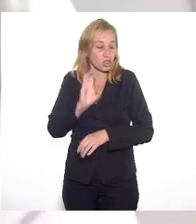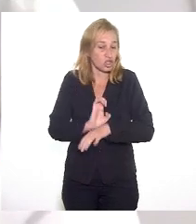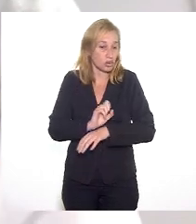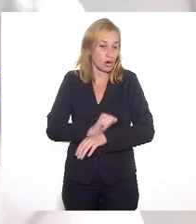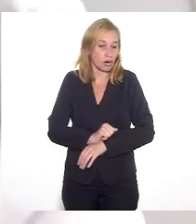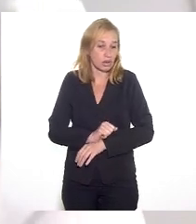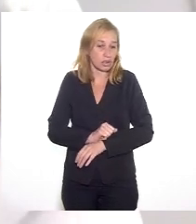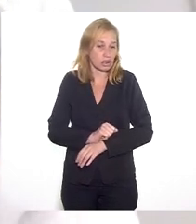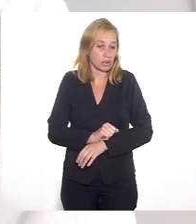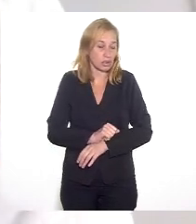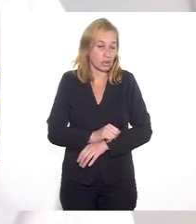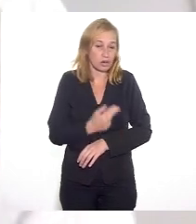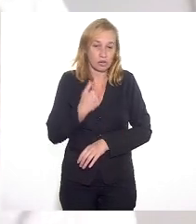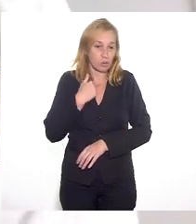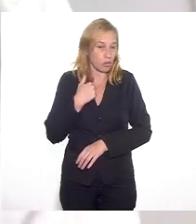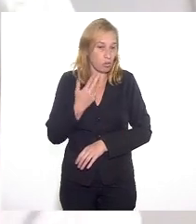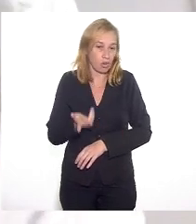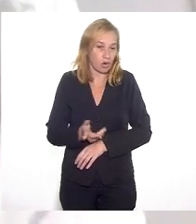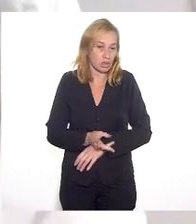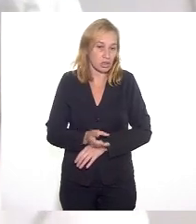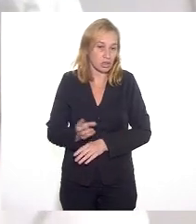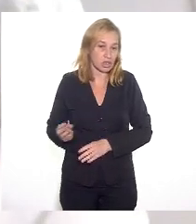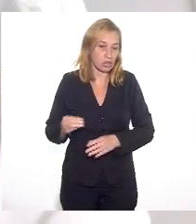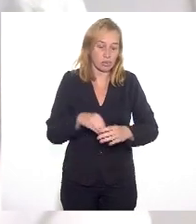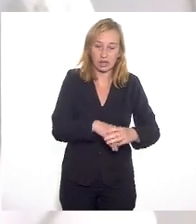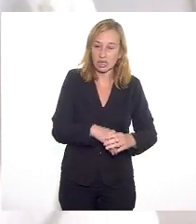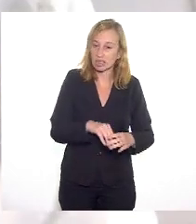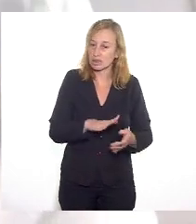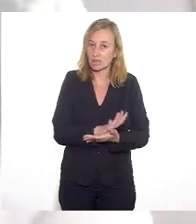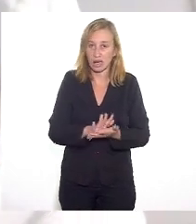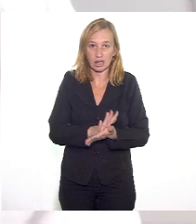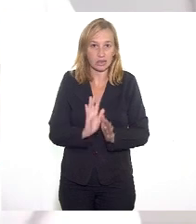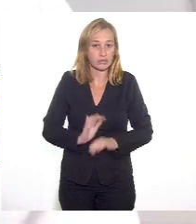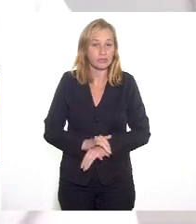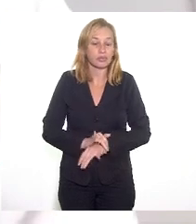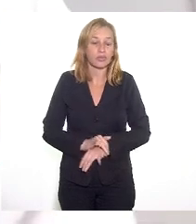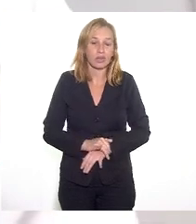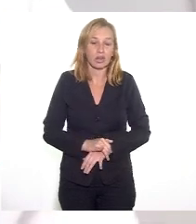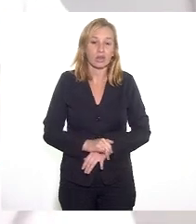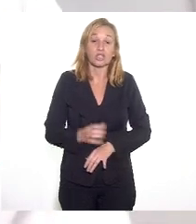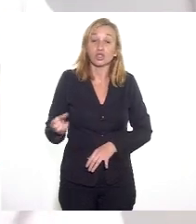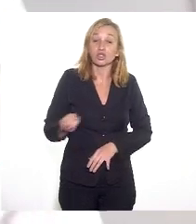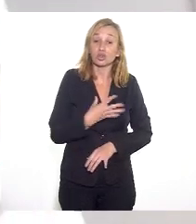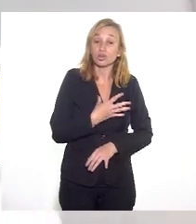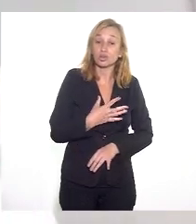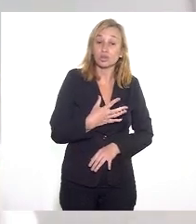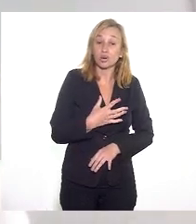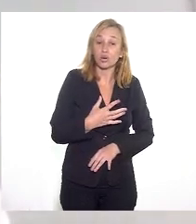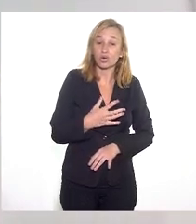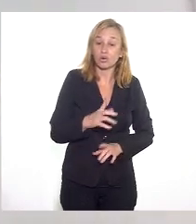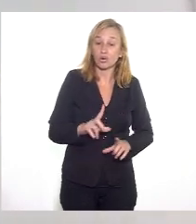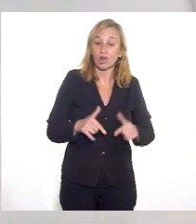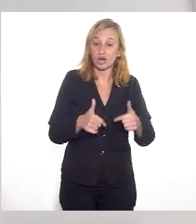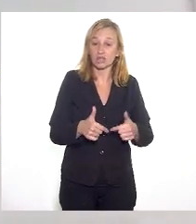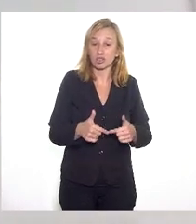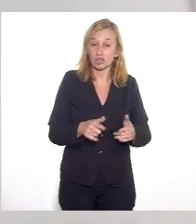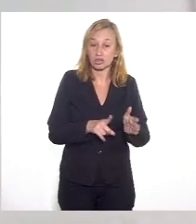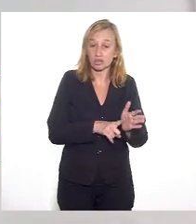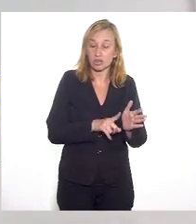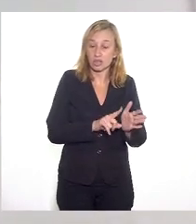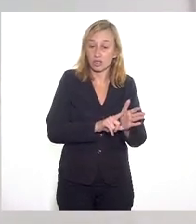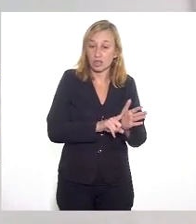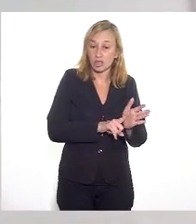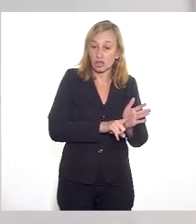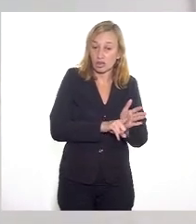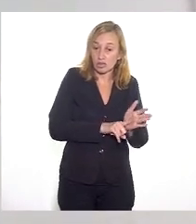Essa medida não pode ser implementada de jeito nenhum e ela advém desse novo regime de recuperação fiscal, que